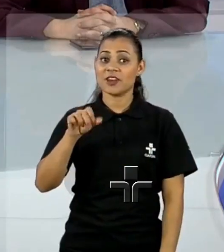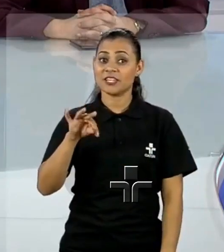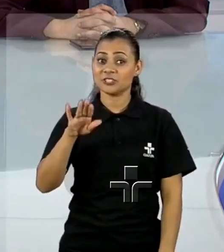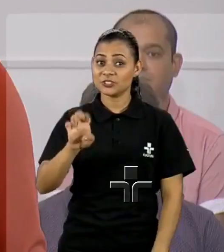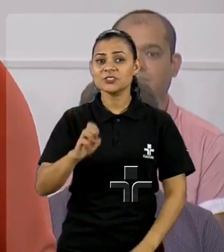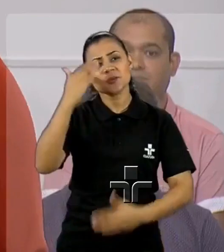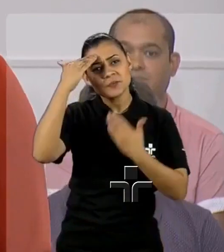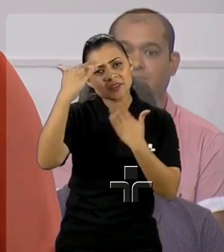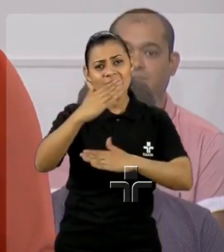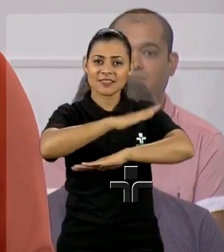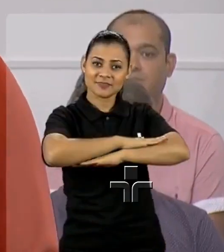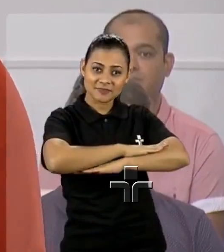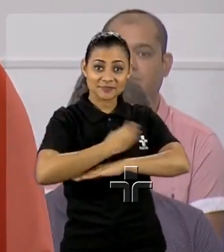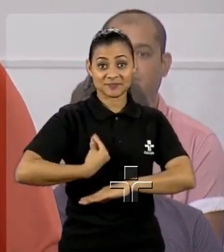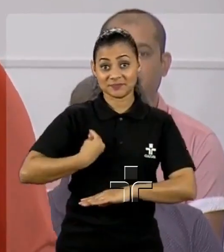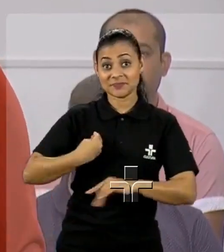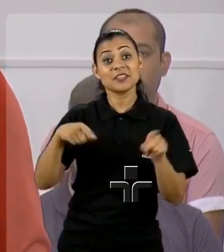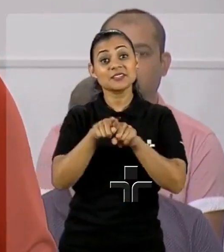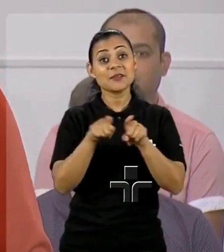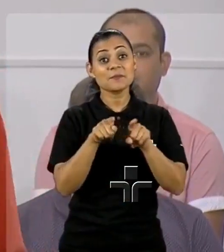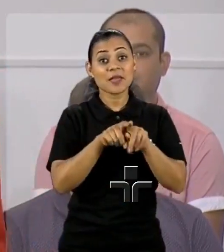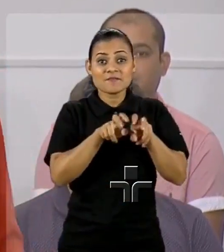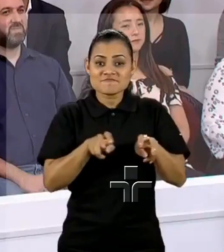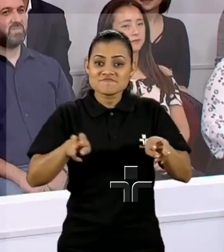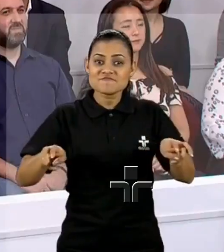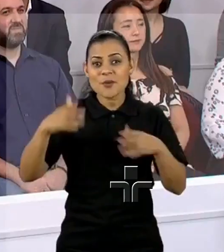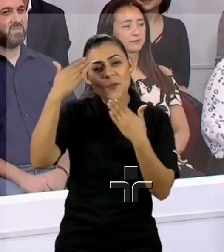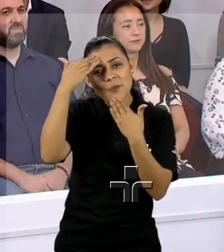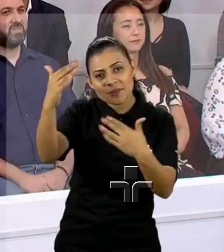pela participação de hoje e a presença do nosso pequeno público aqui no estúdio. Inscreva